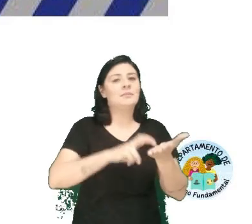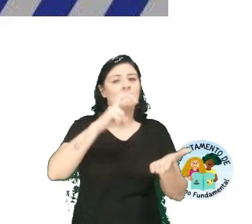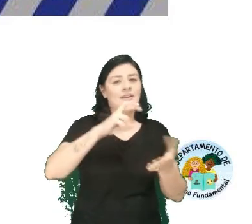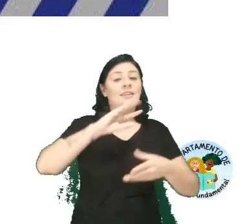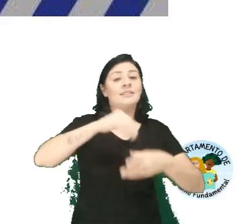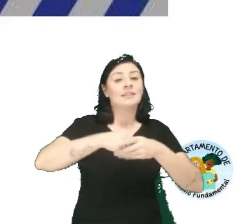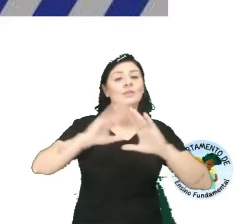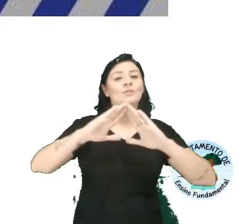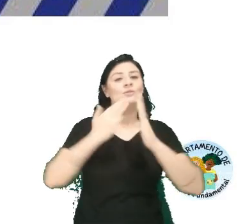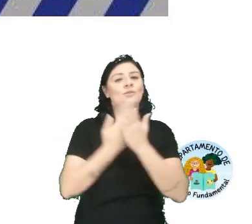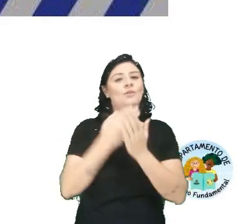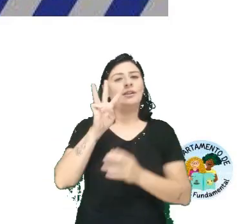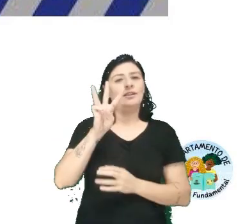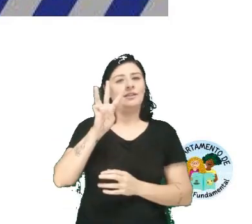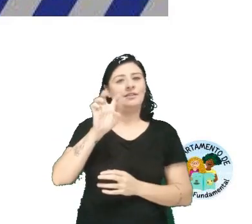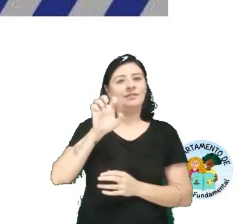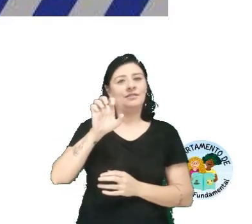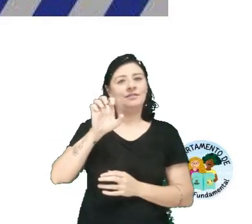trouxe aqui, né,